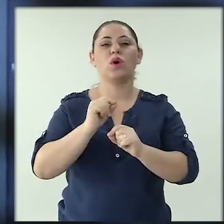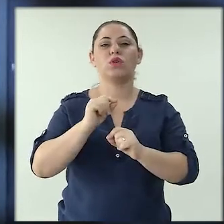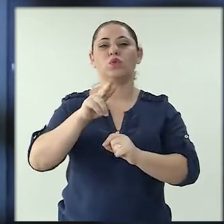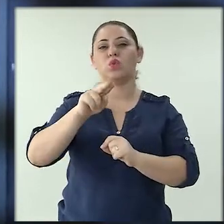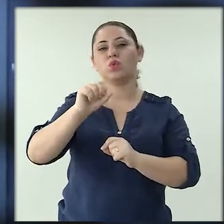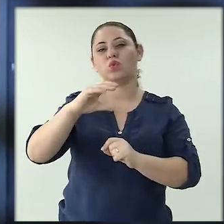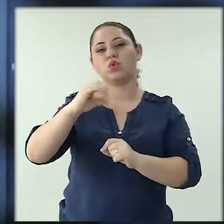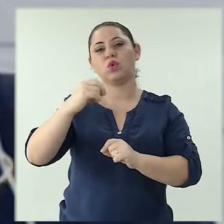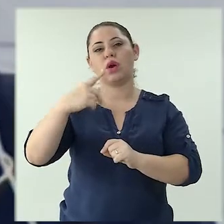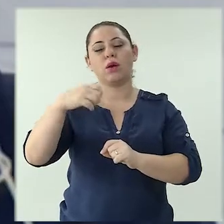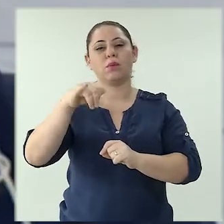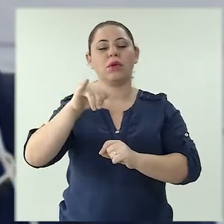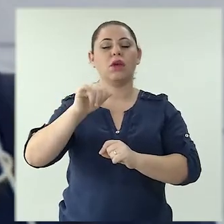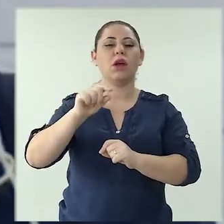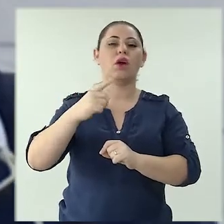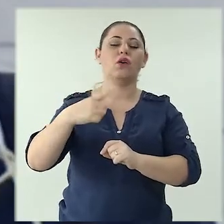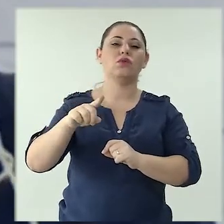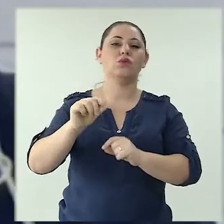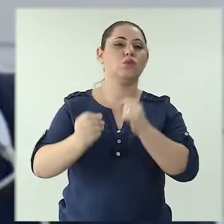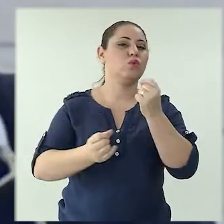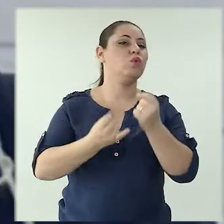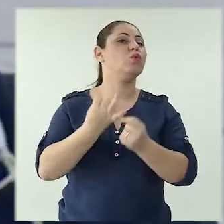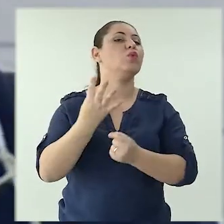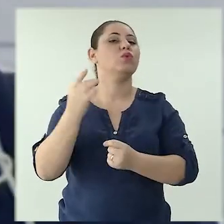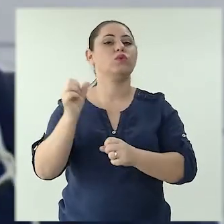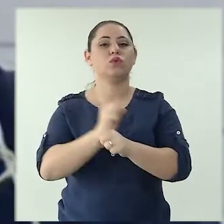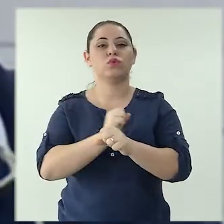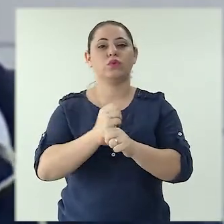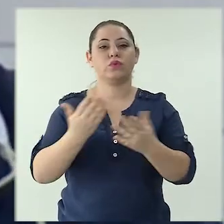nesses 5 anos? Alguns, Paulo.